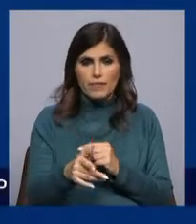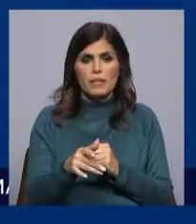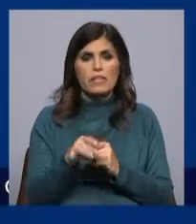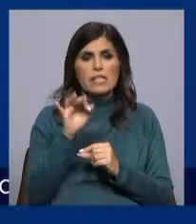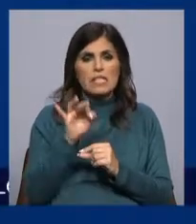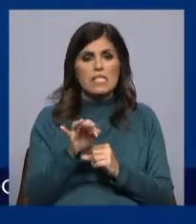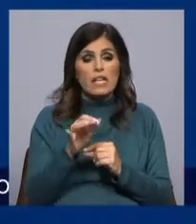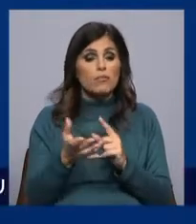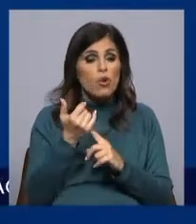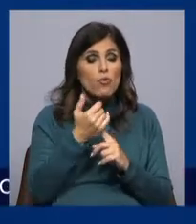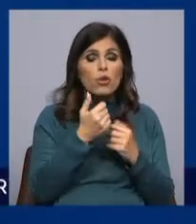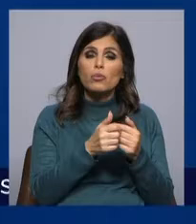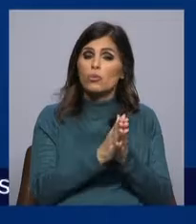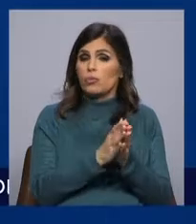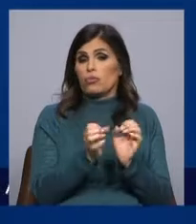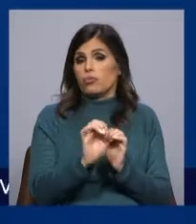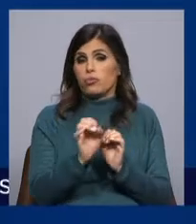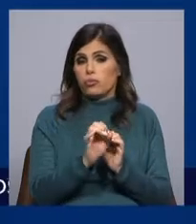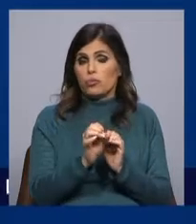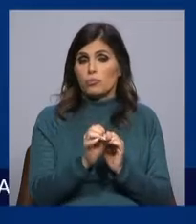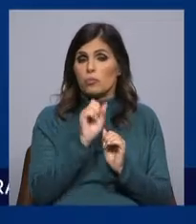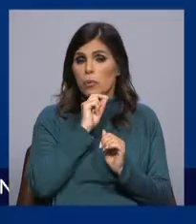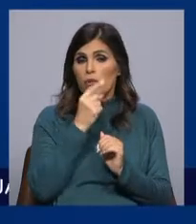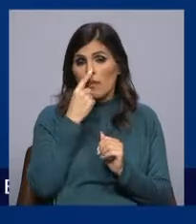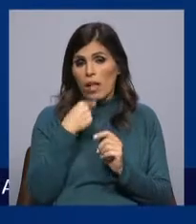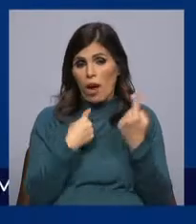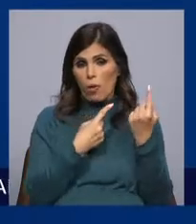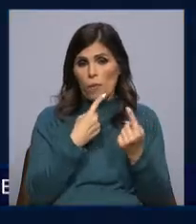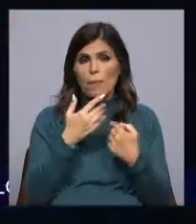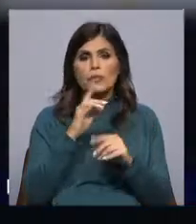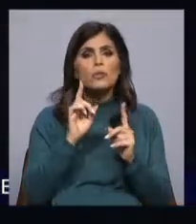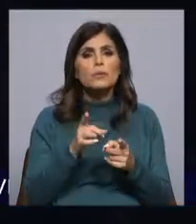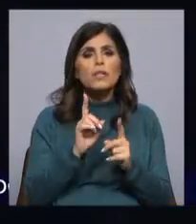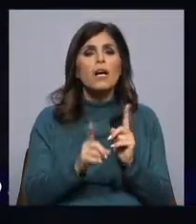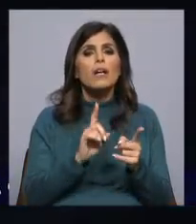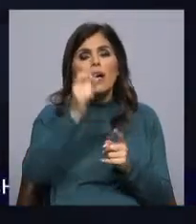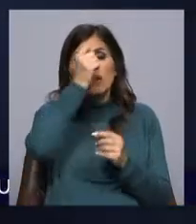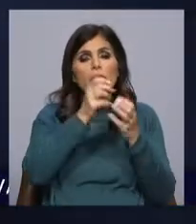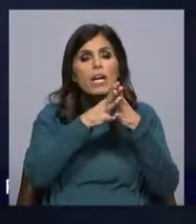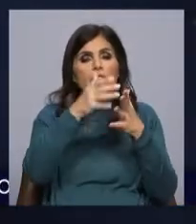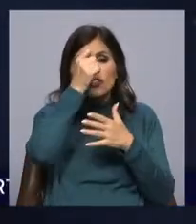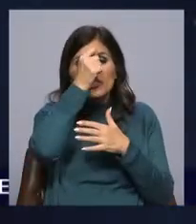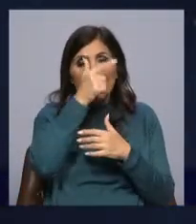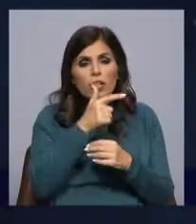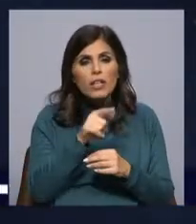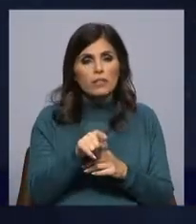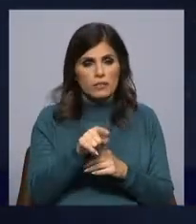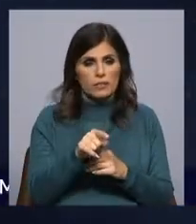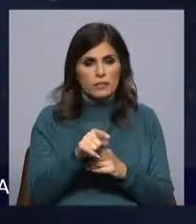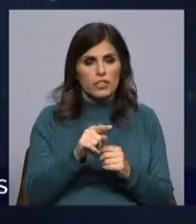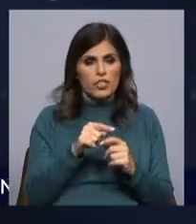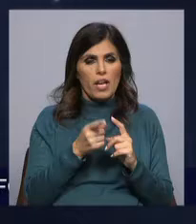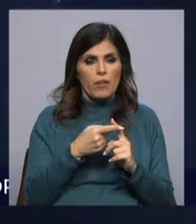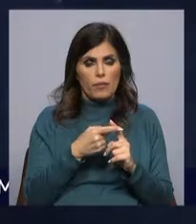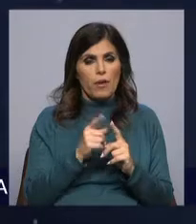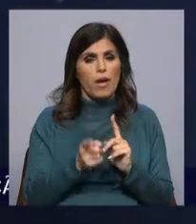concretize, é bom referir isto, mas vamos começar pela aquela que pode ser a grande história, uma das grandes histórias deste ano, e